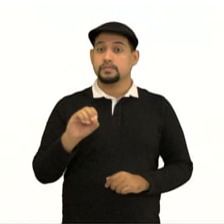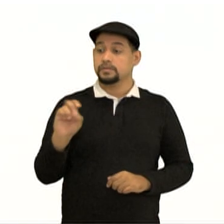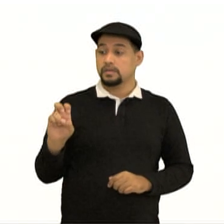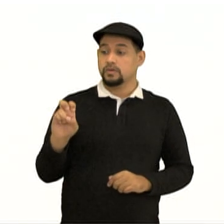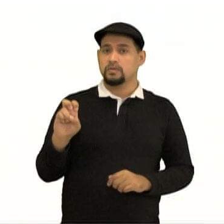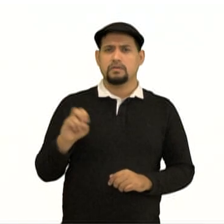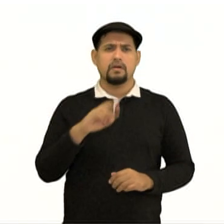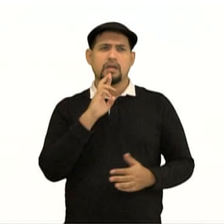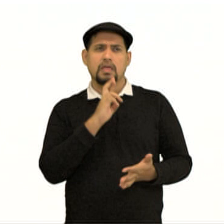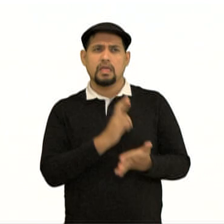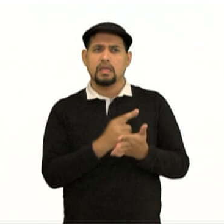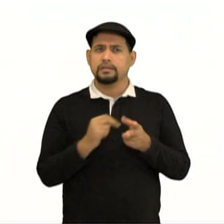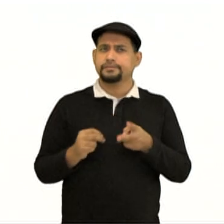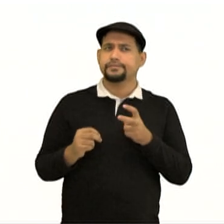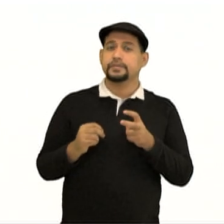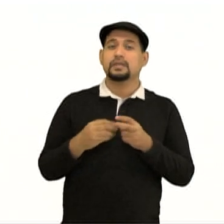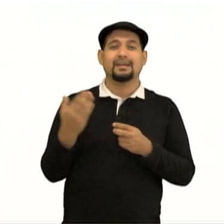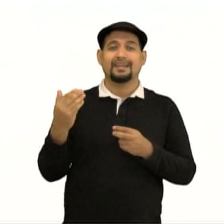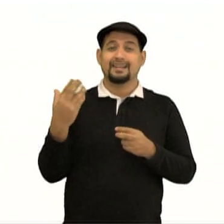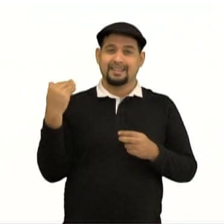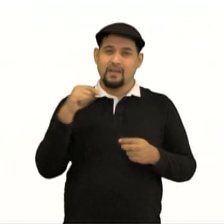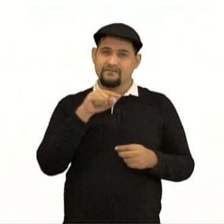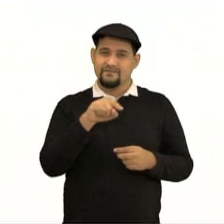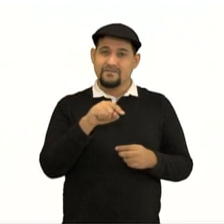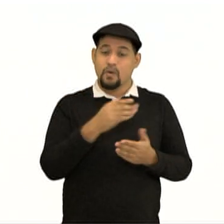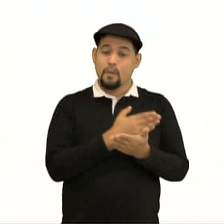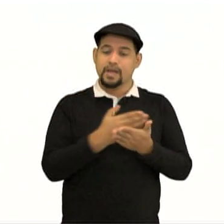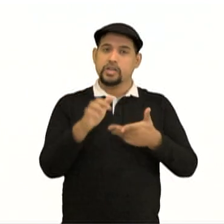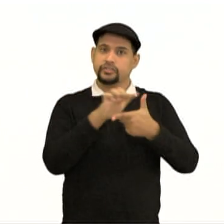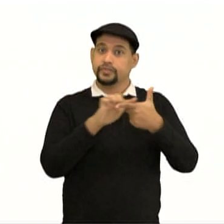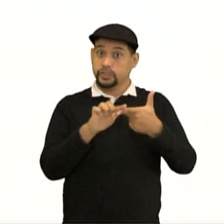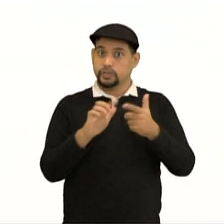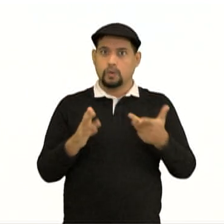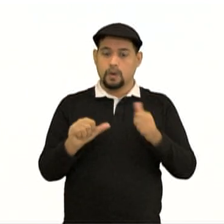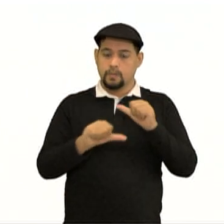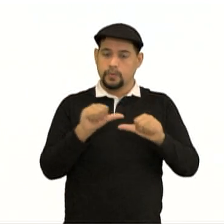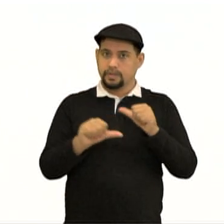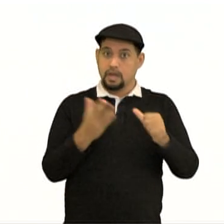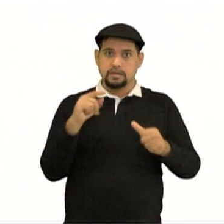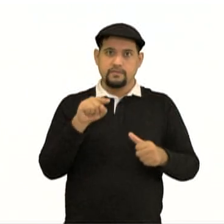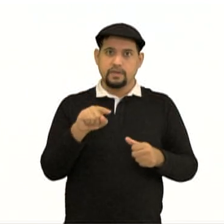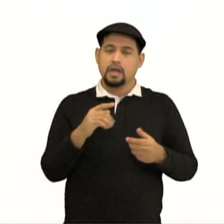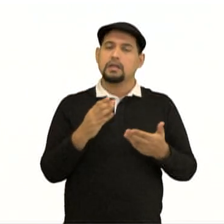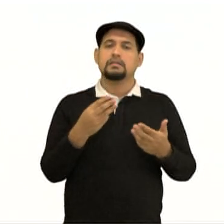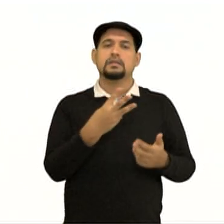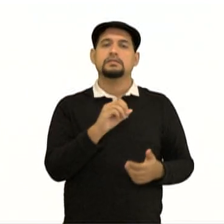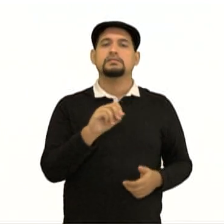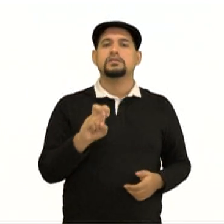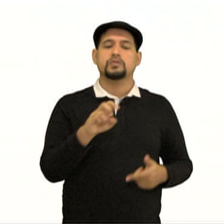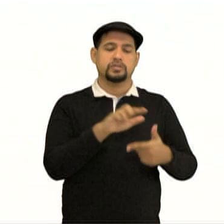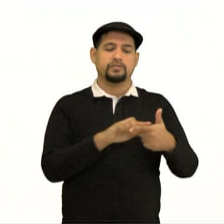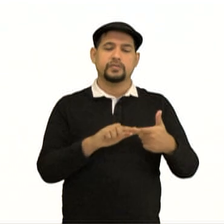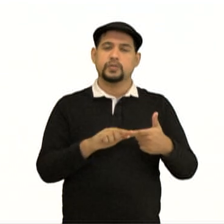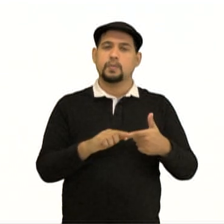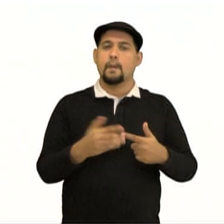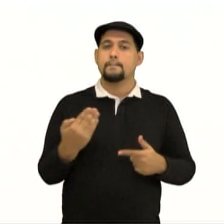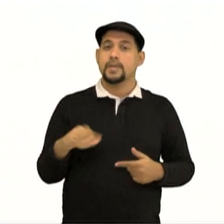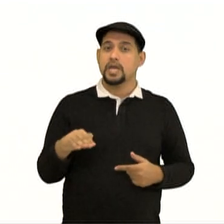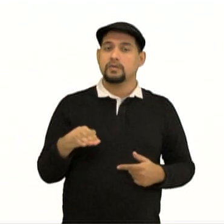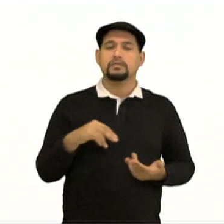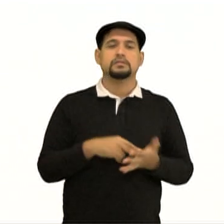valor está multiplicando, vai passar para o outro lado dividindo. 305 dividido por meio